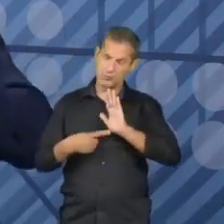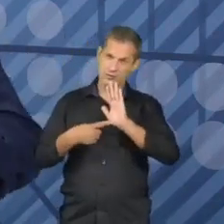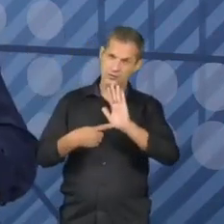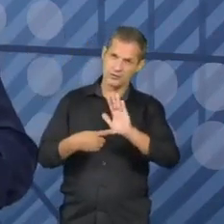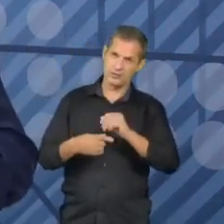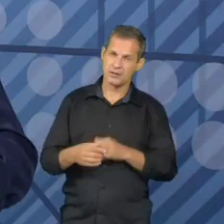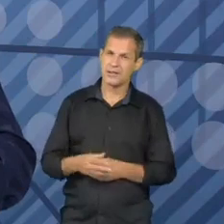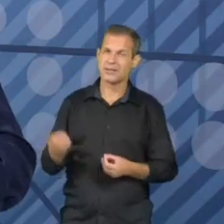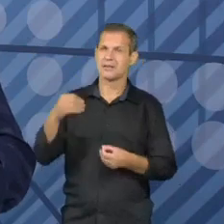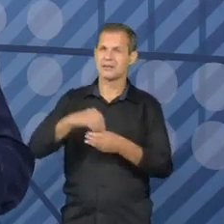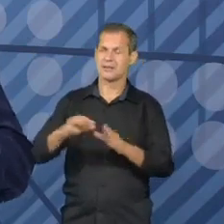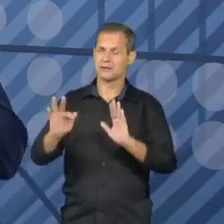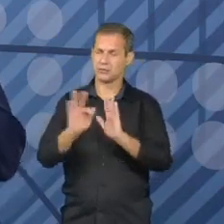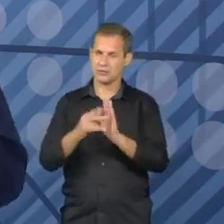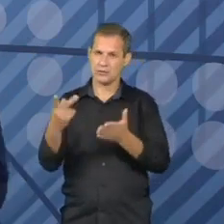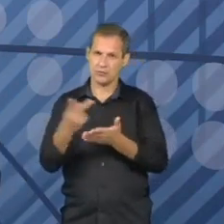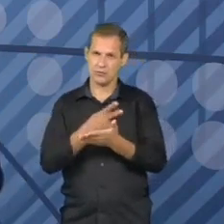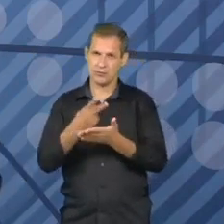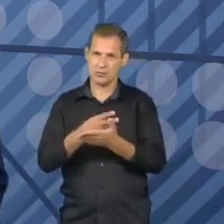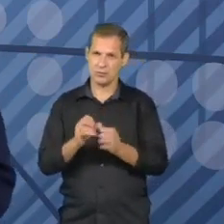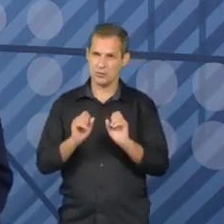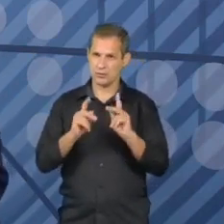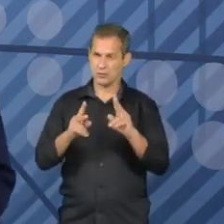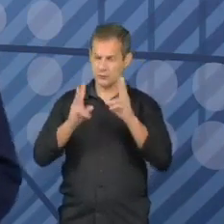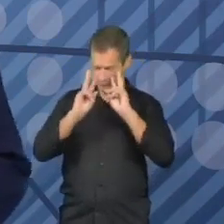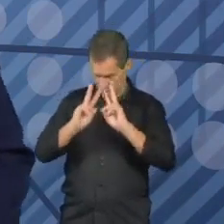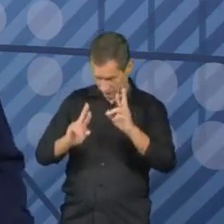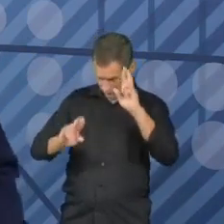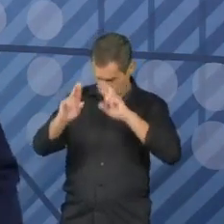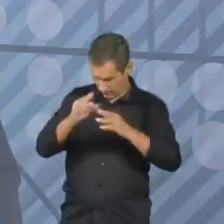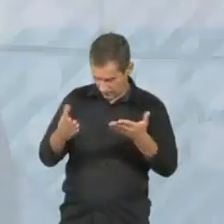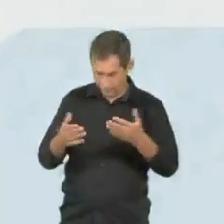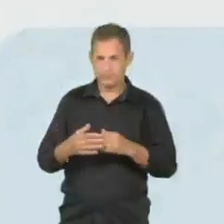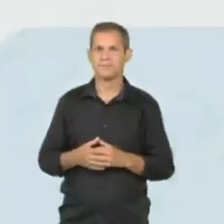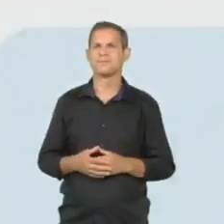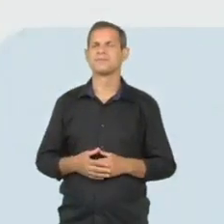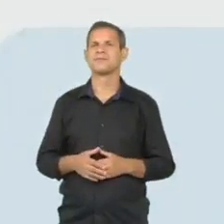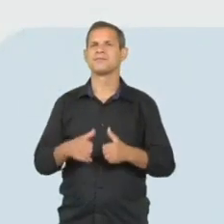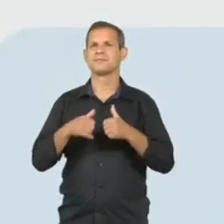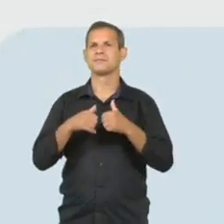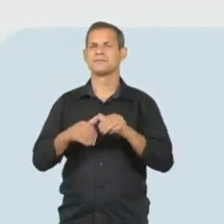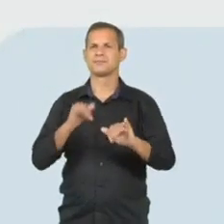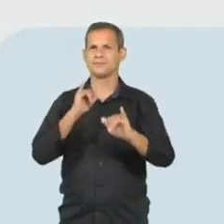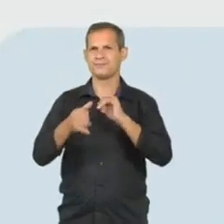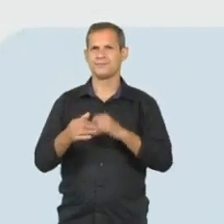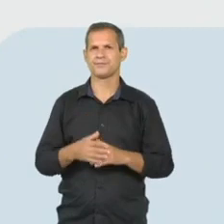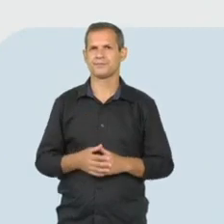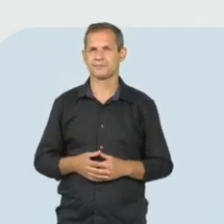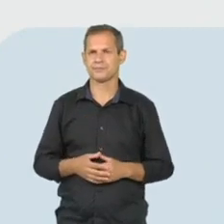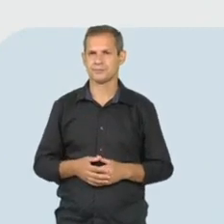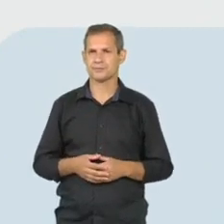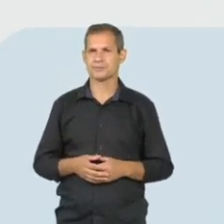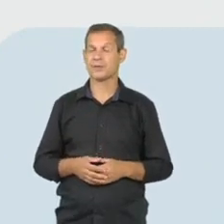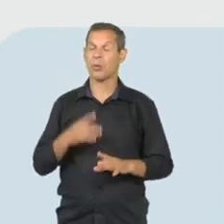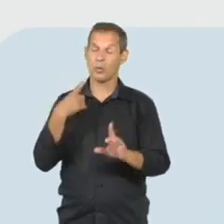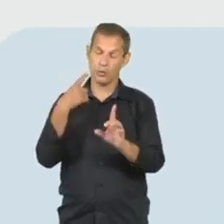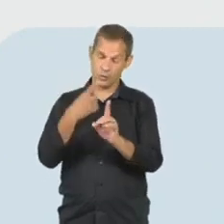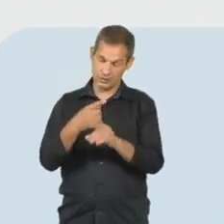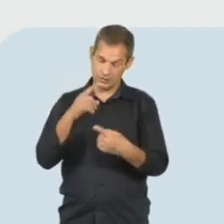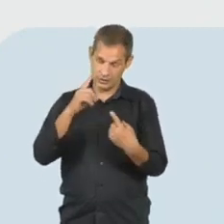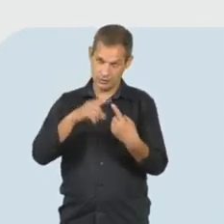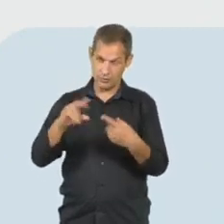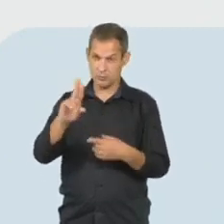apresentados dentro da minha fórmula do erro aqui. Vamos lá, vamos analisar essa informação. Então, ó, descobri. Primeiro